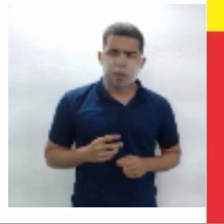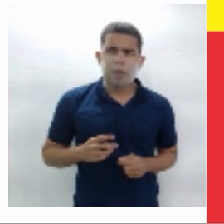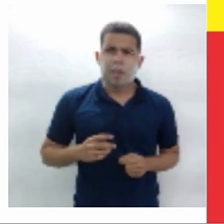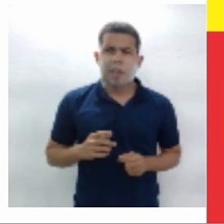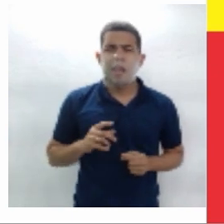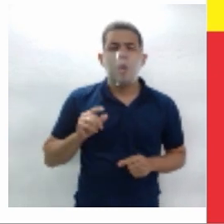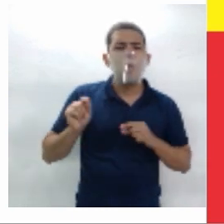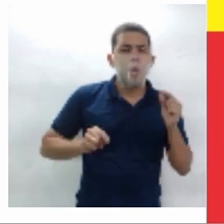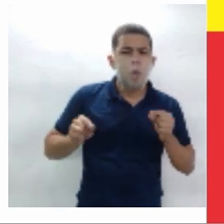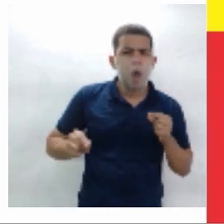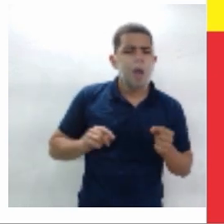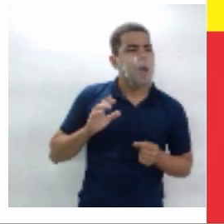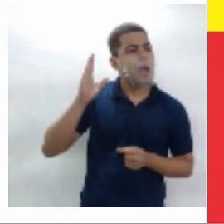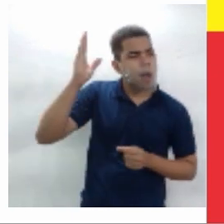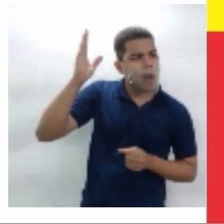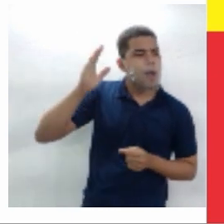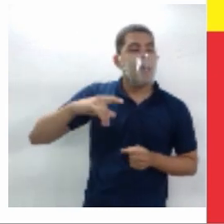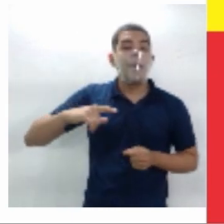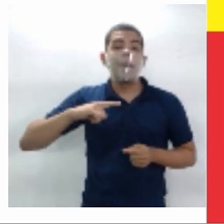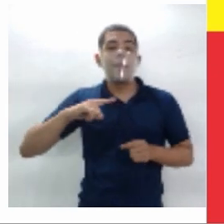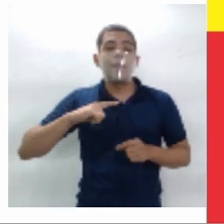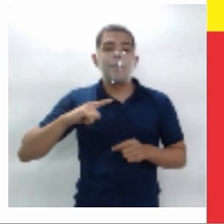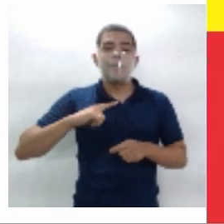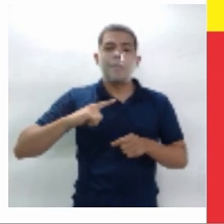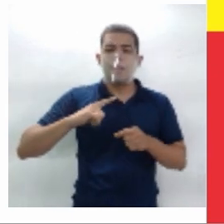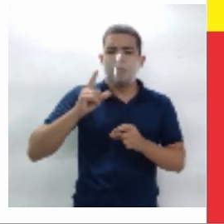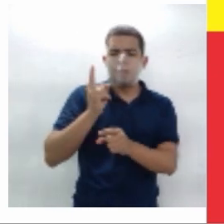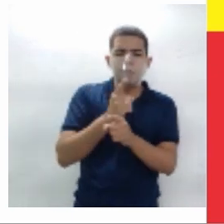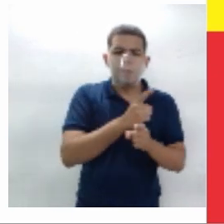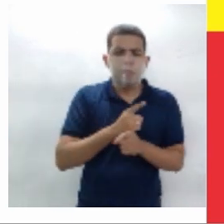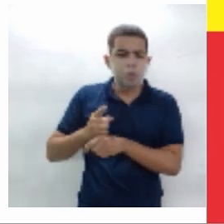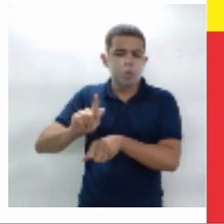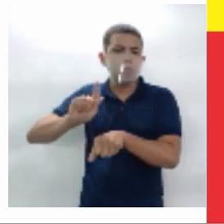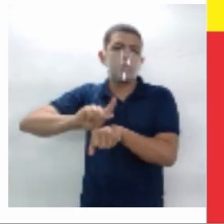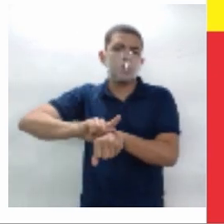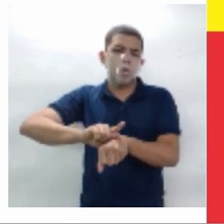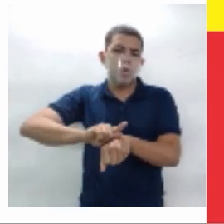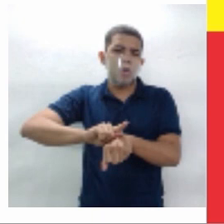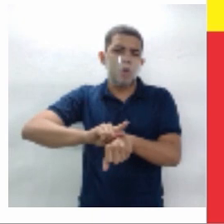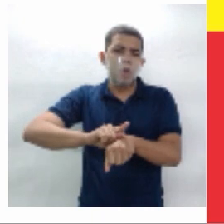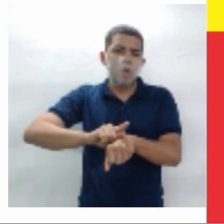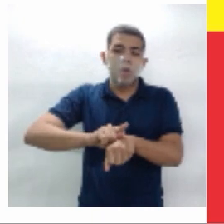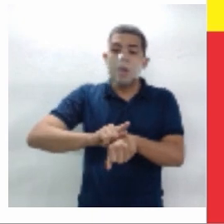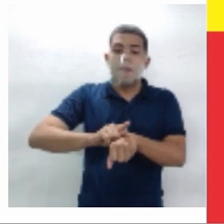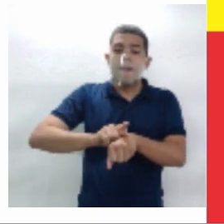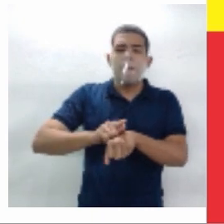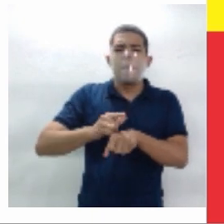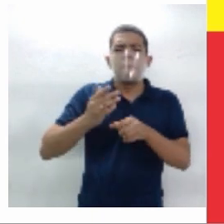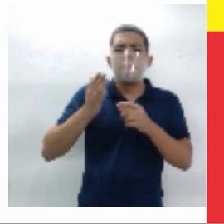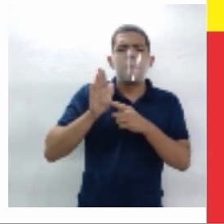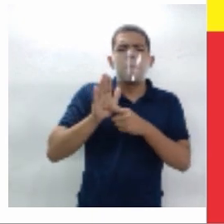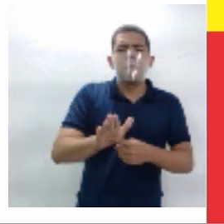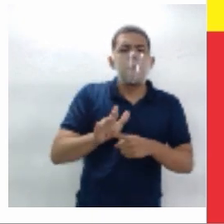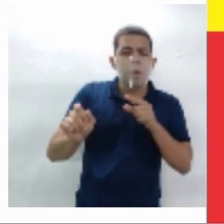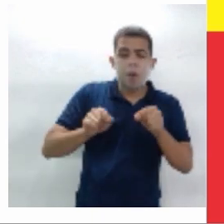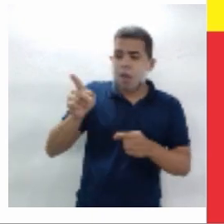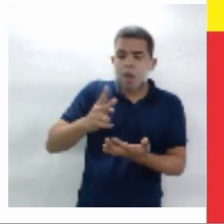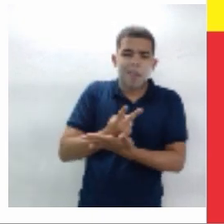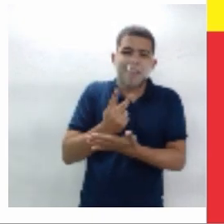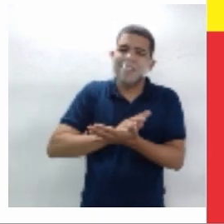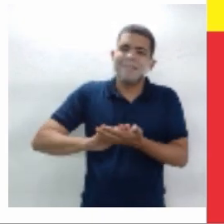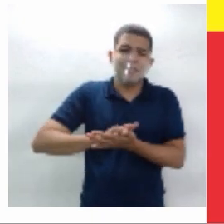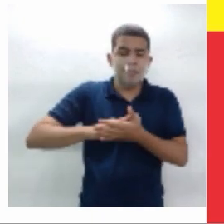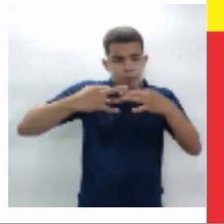aí descobertas que são geológicas, que indicaram que Venege não estava errado. Então,